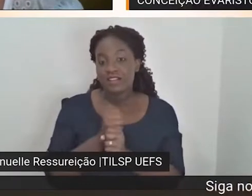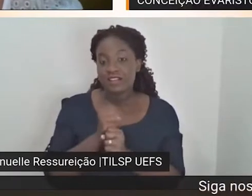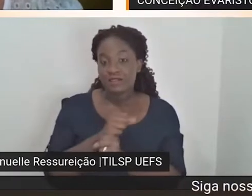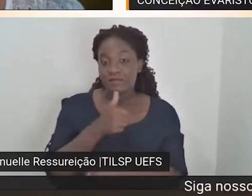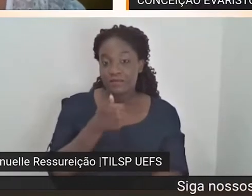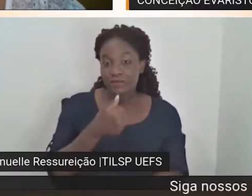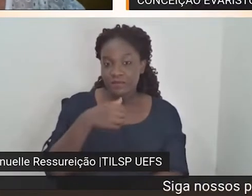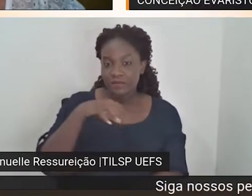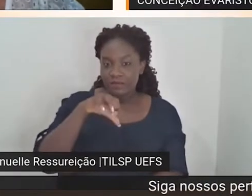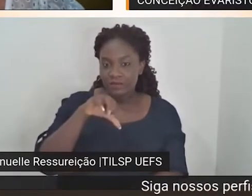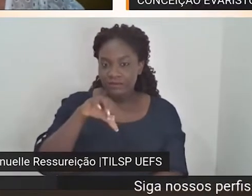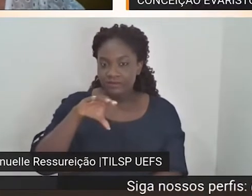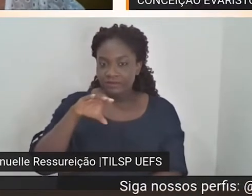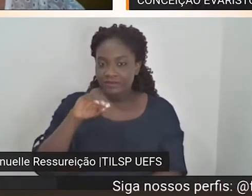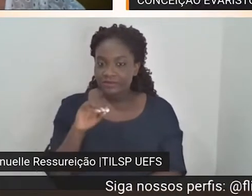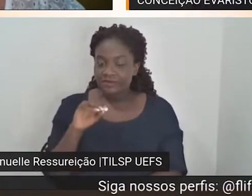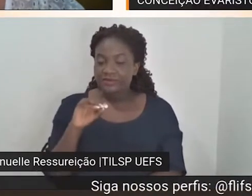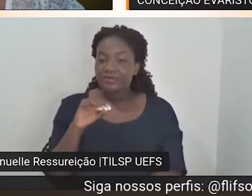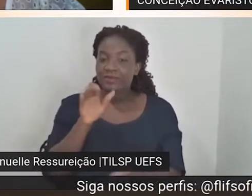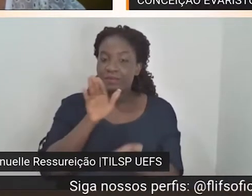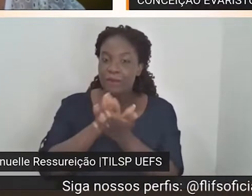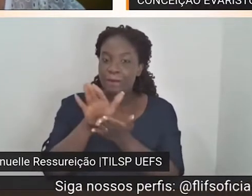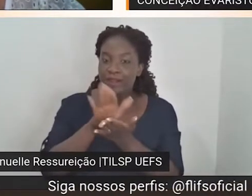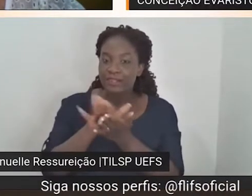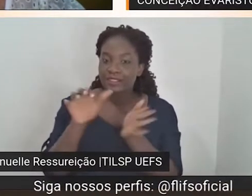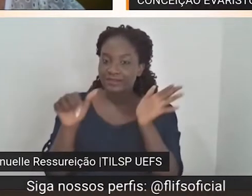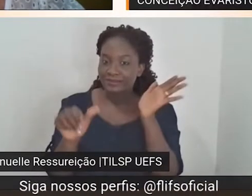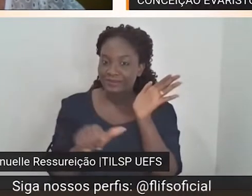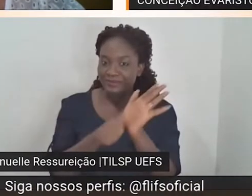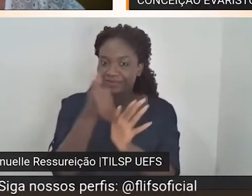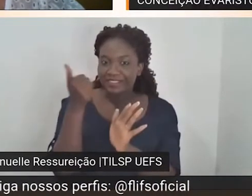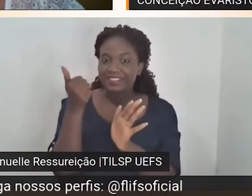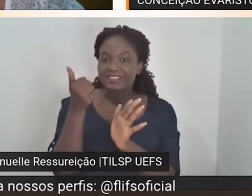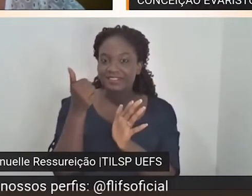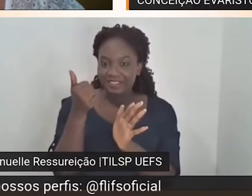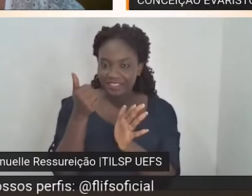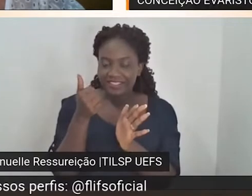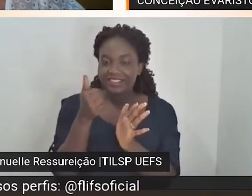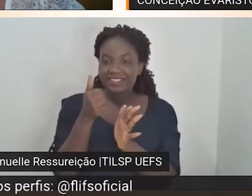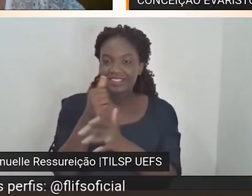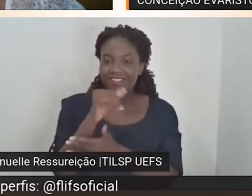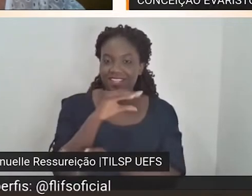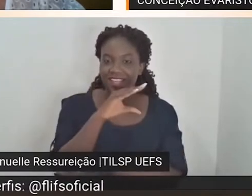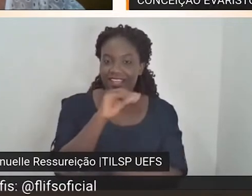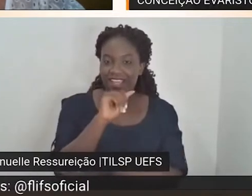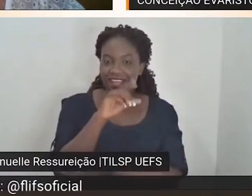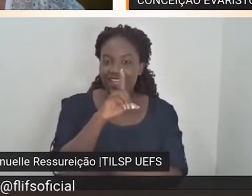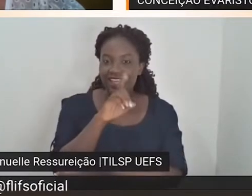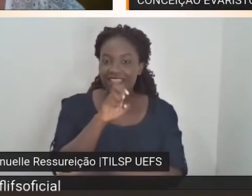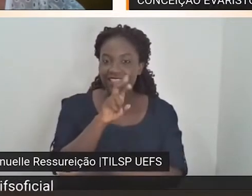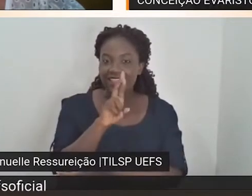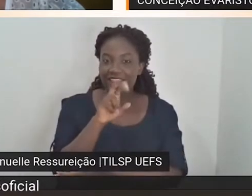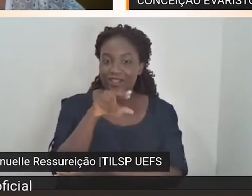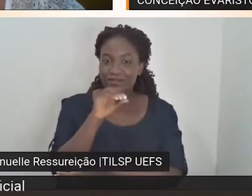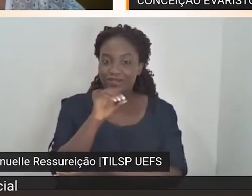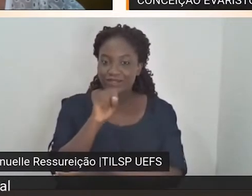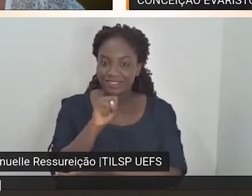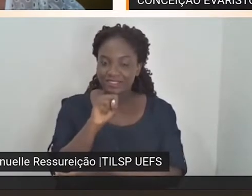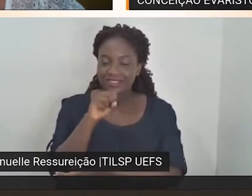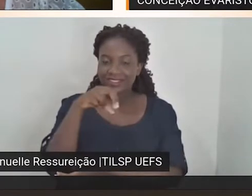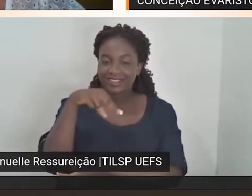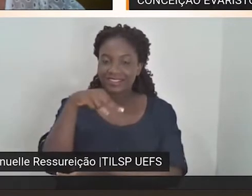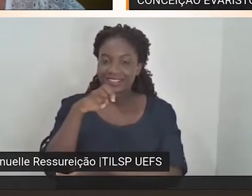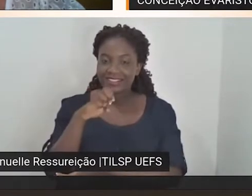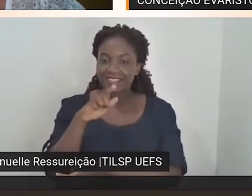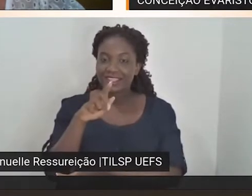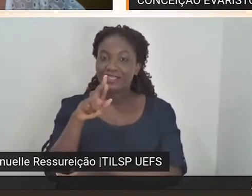1990, eu tenho a primeira publicação em Cadernos Negros. E como eu estou dizendo,